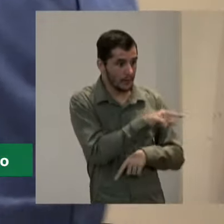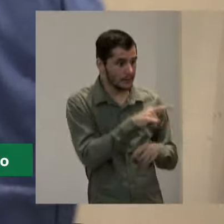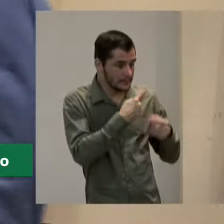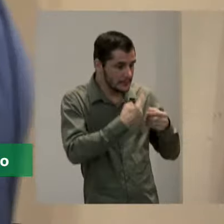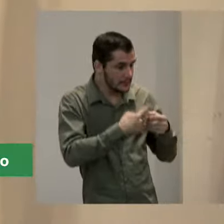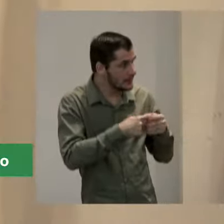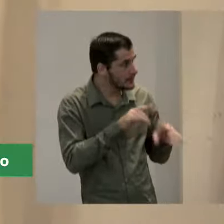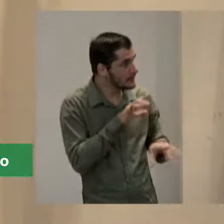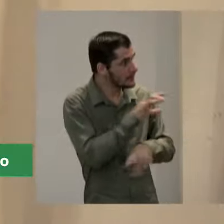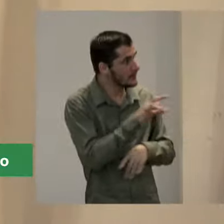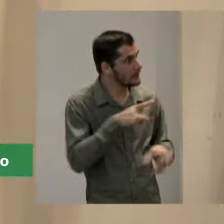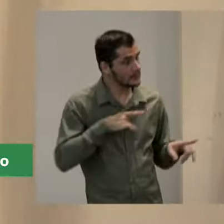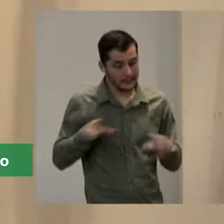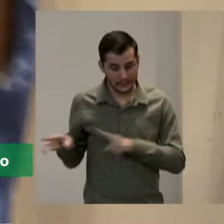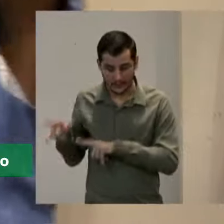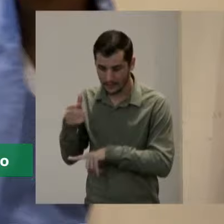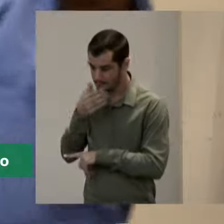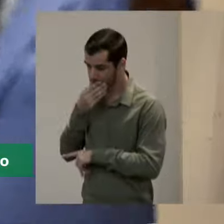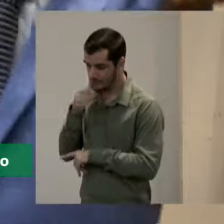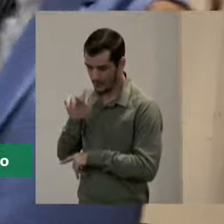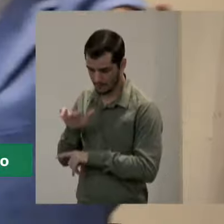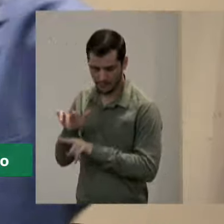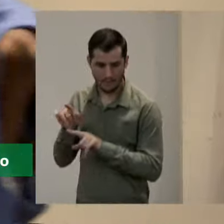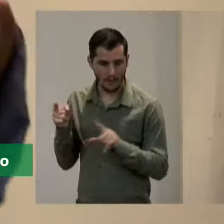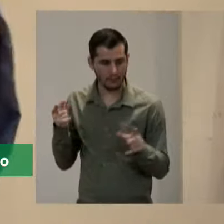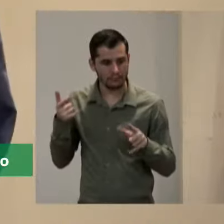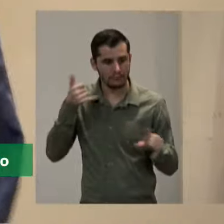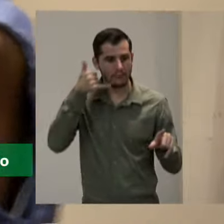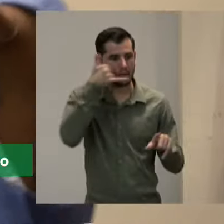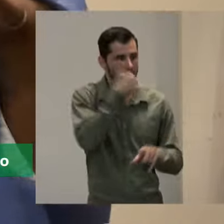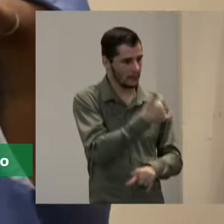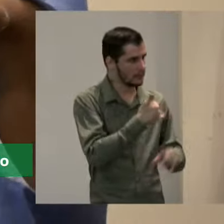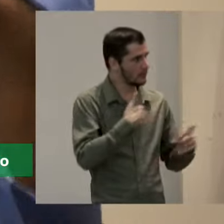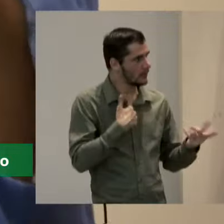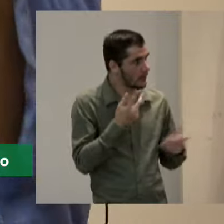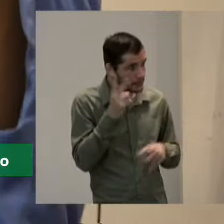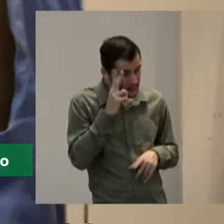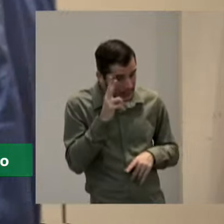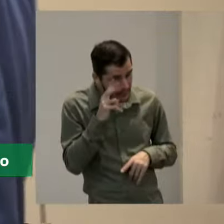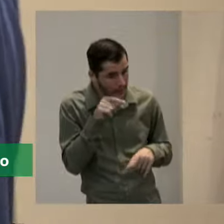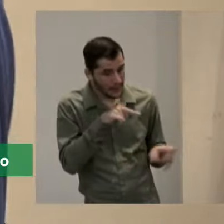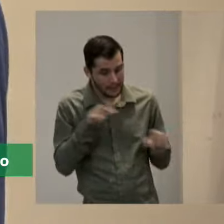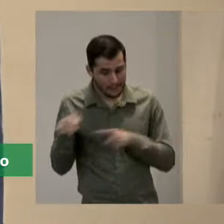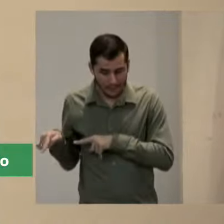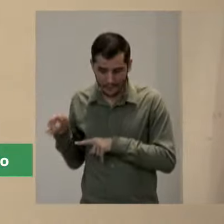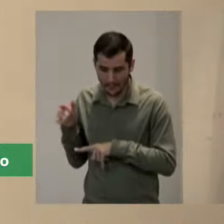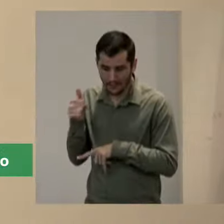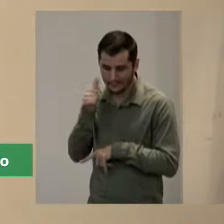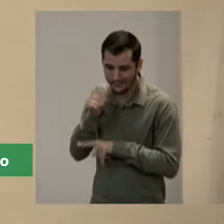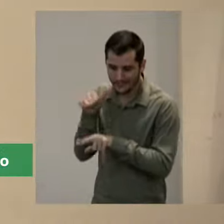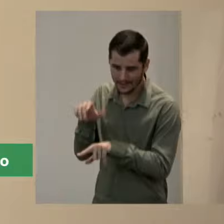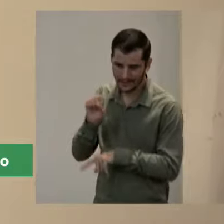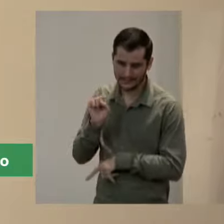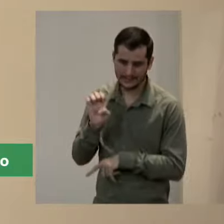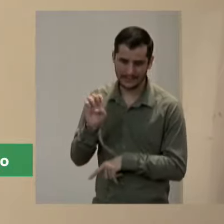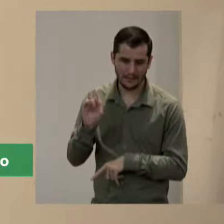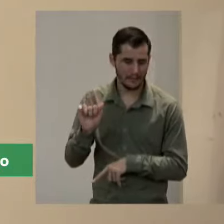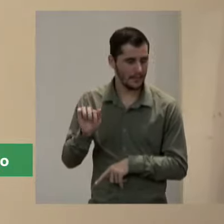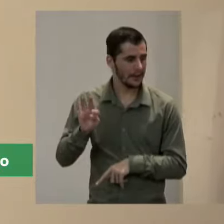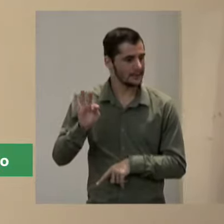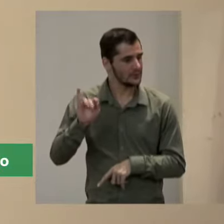recebi uma ligação do meu irmão dizendo: Tião, você lembra da Dona Sebastiana? Eu falei assim: claro que eu lembro. A Dona Sebastiana, quando eu era criança lá